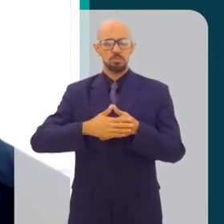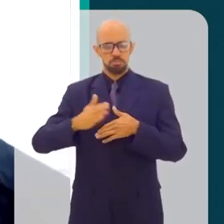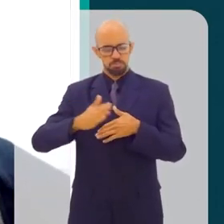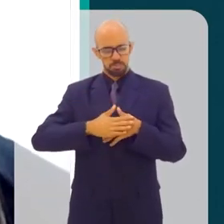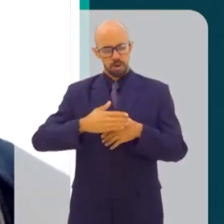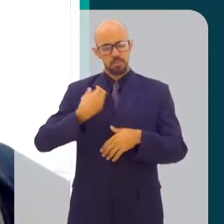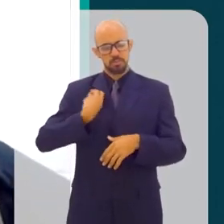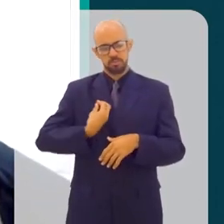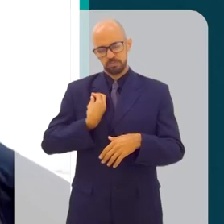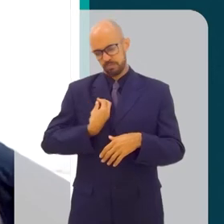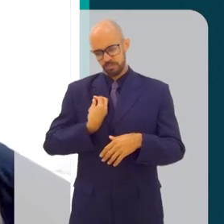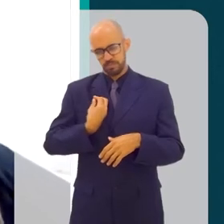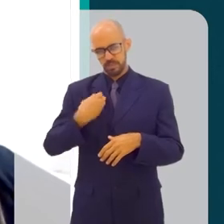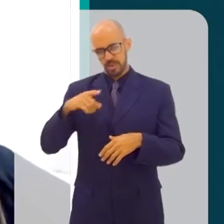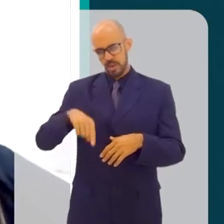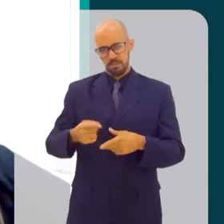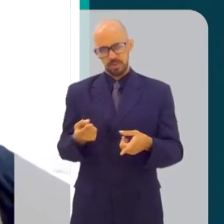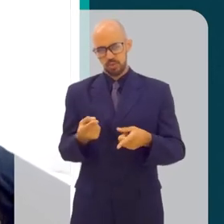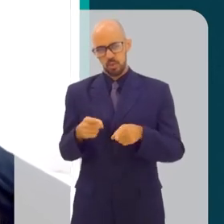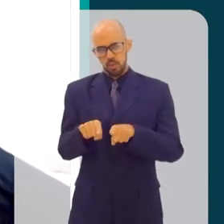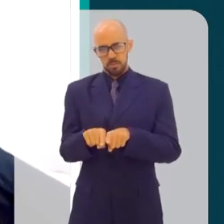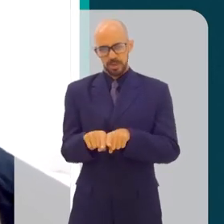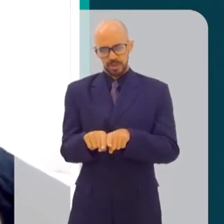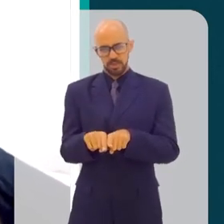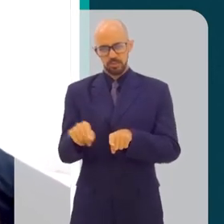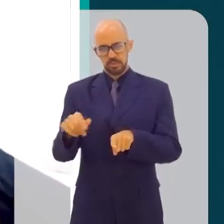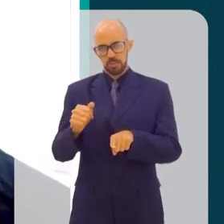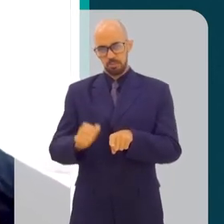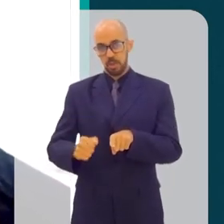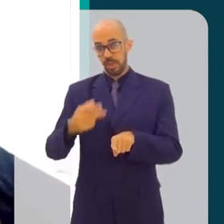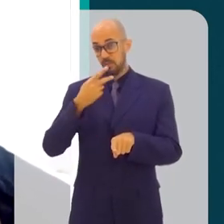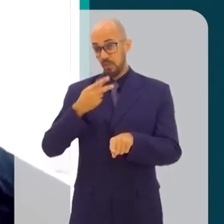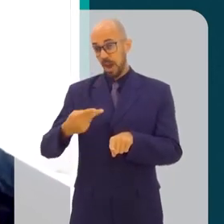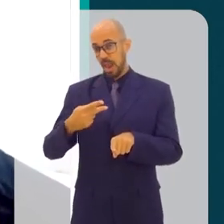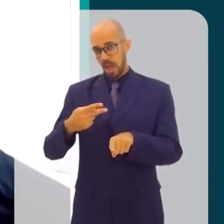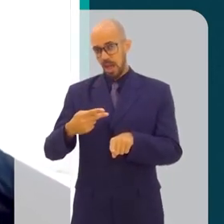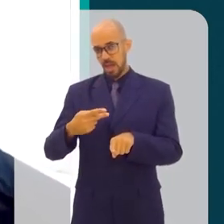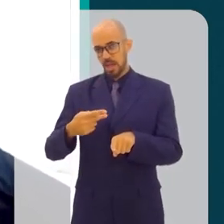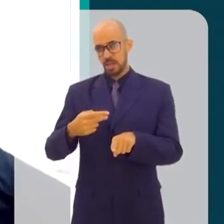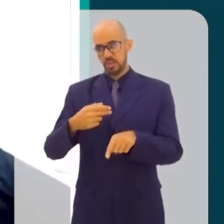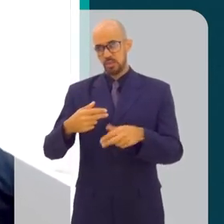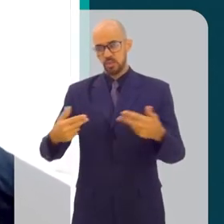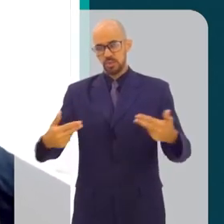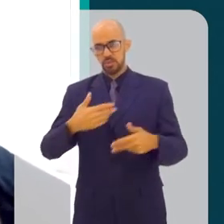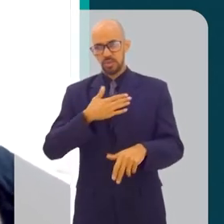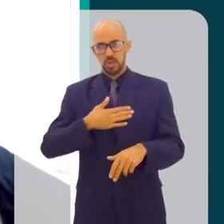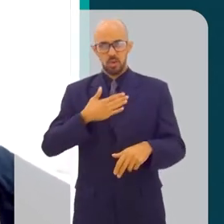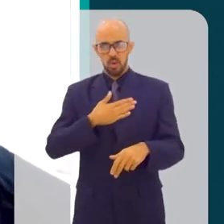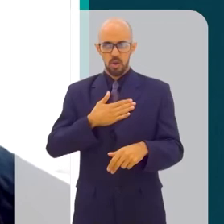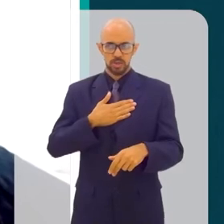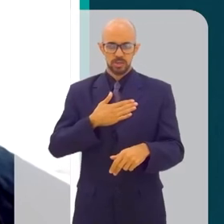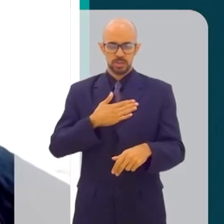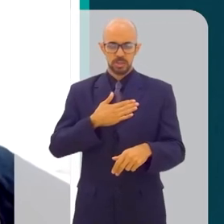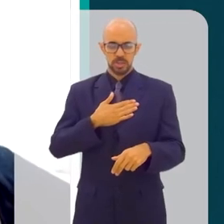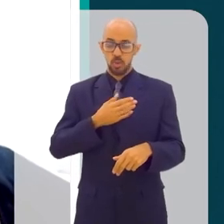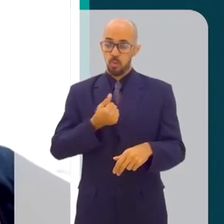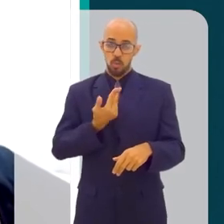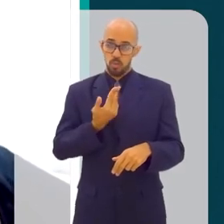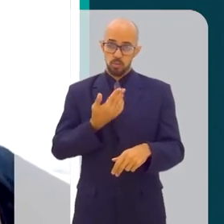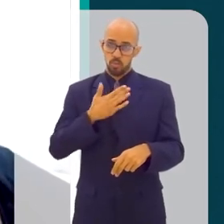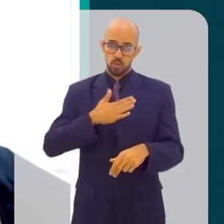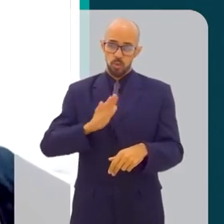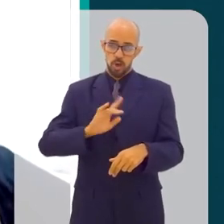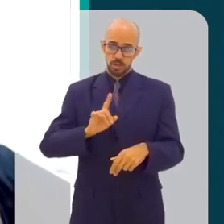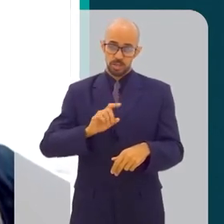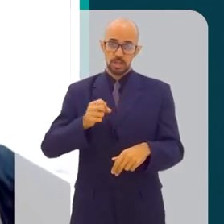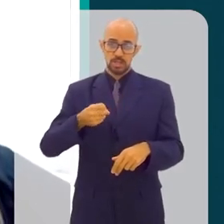tua existência. É com seu companheiro, sua companheira, você poder falar o que você gosta, o que você não gosta, qual o